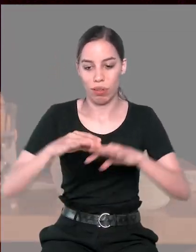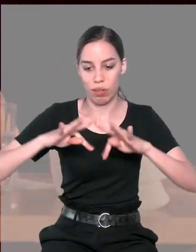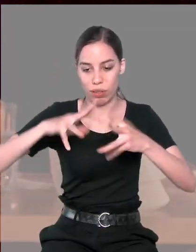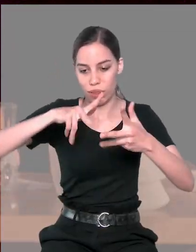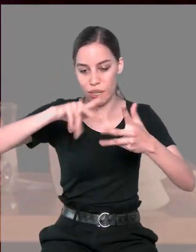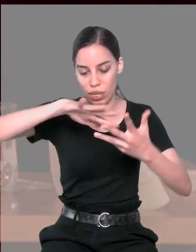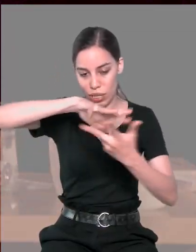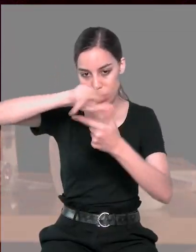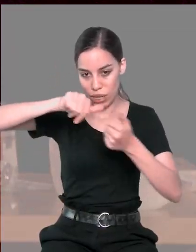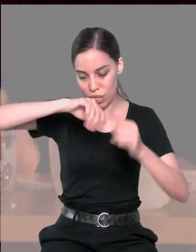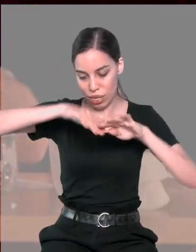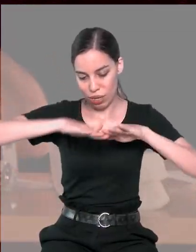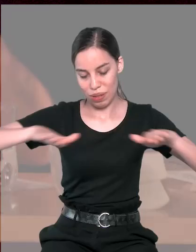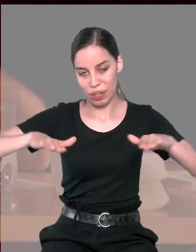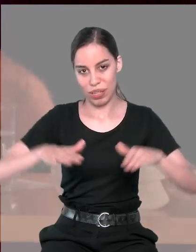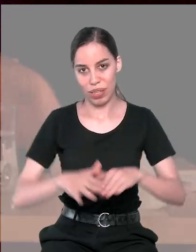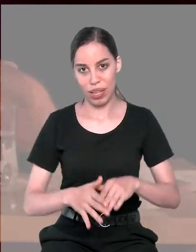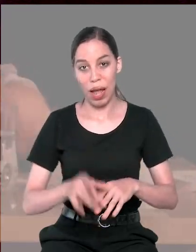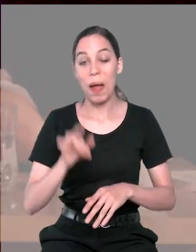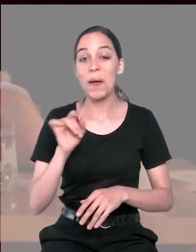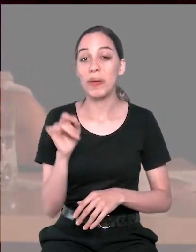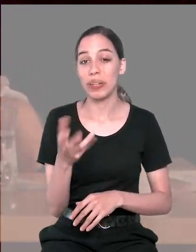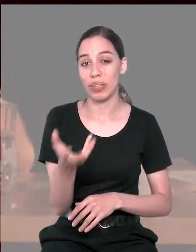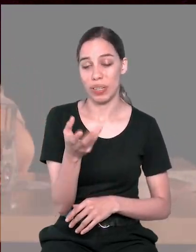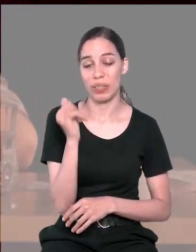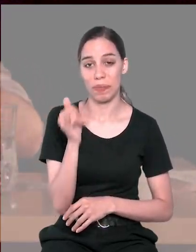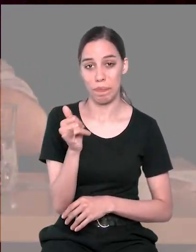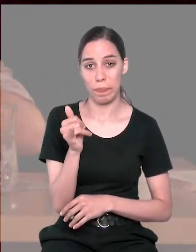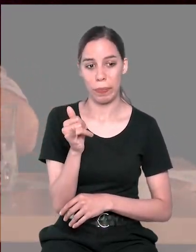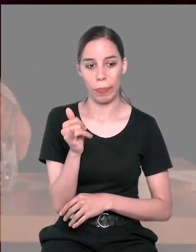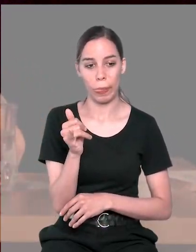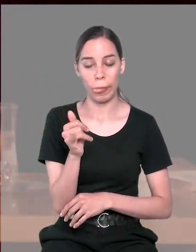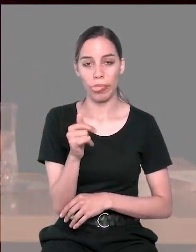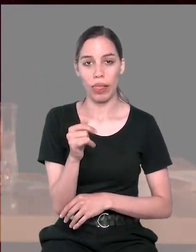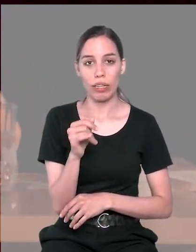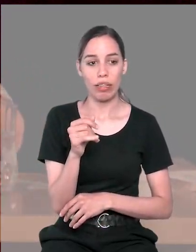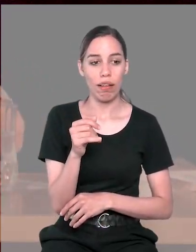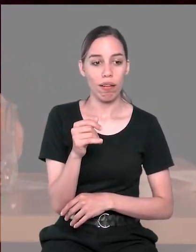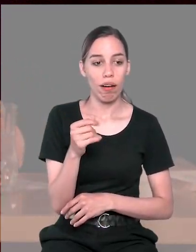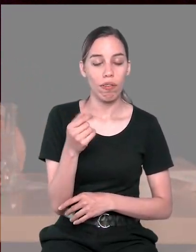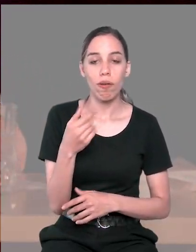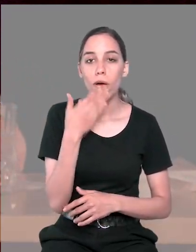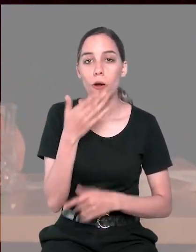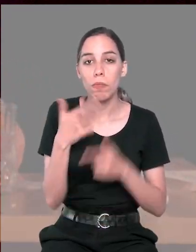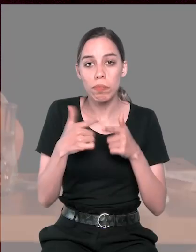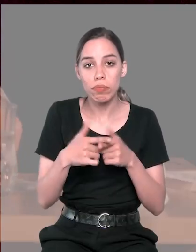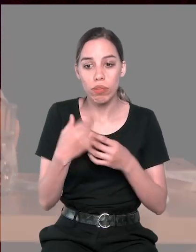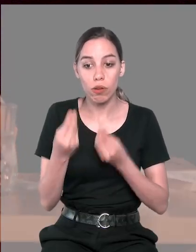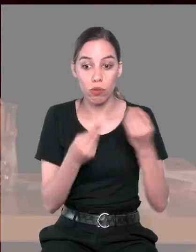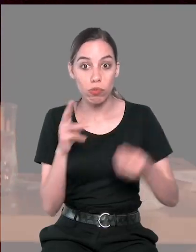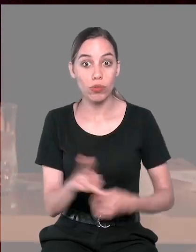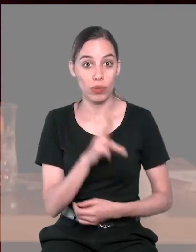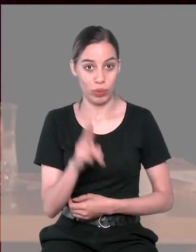que está em jogo aqui é que nós acabamos esse campo de especialização, o problema está no modo de uso. Portanto, o que